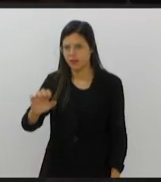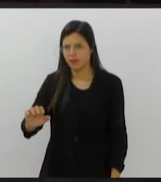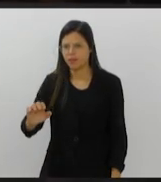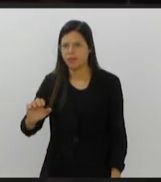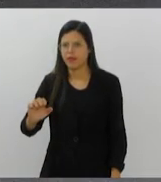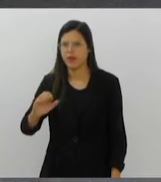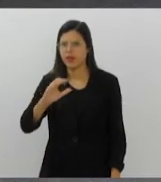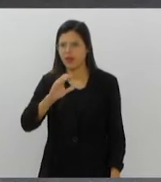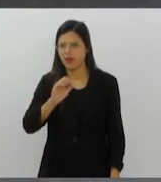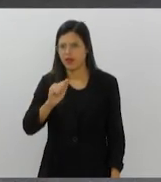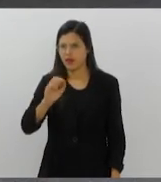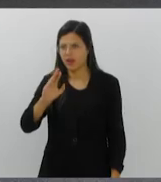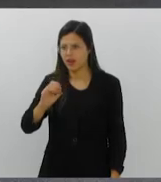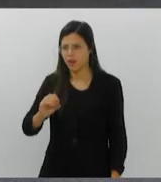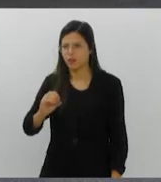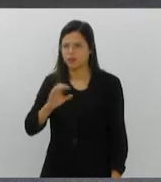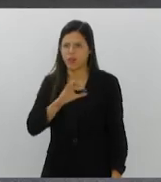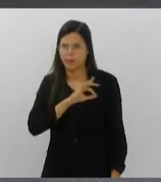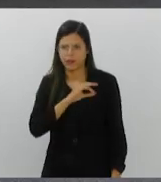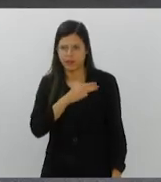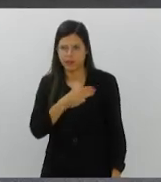da Polícia Militar.